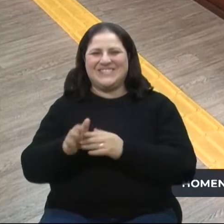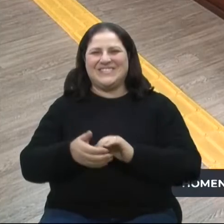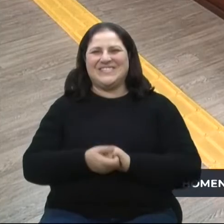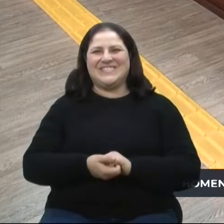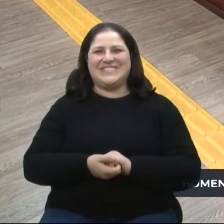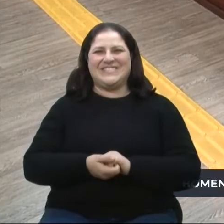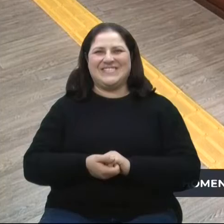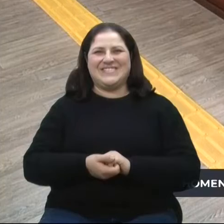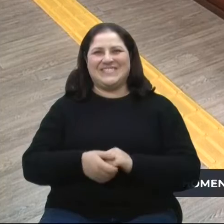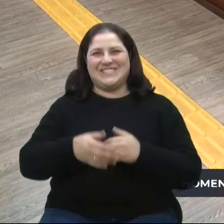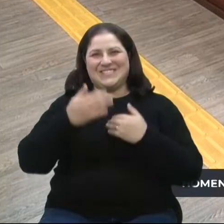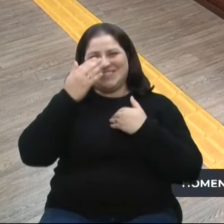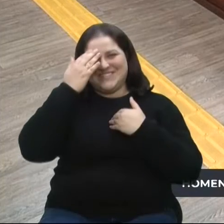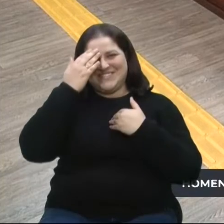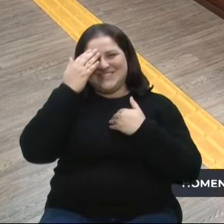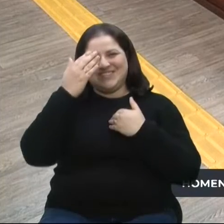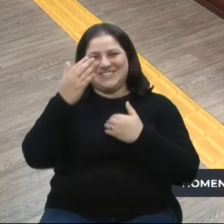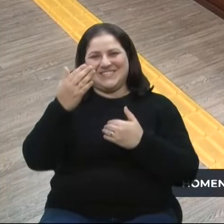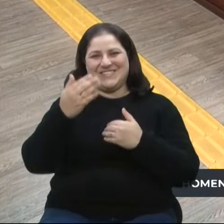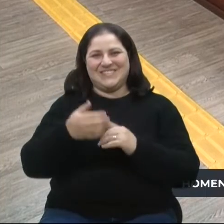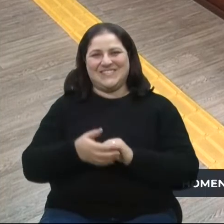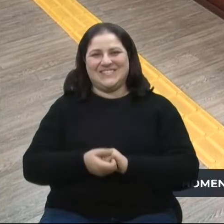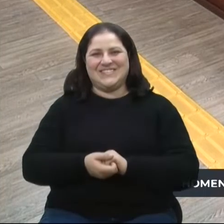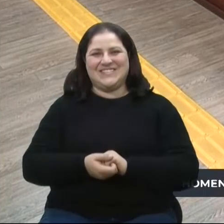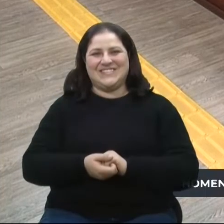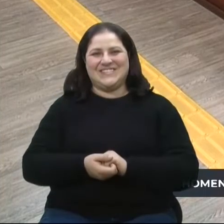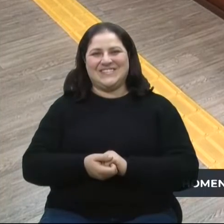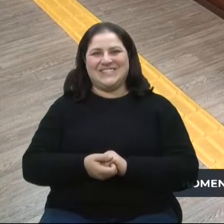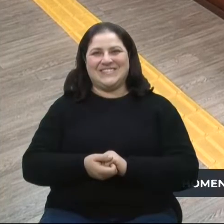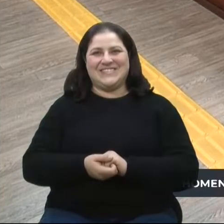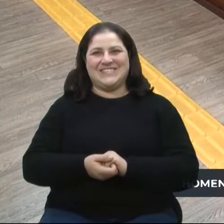Muito obrigada. Muito obrigado. Obrigada, João.